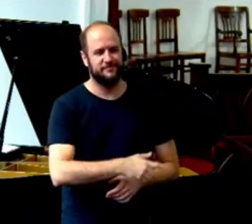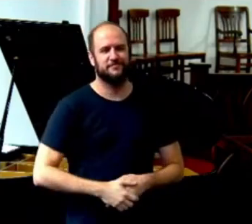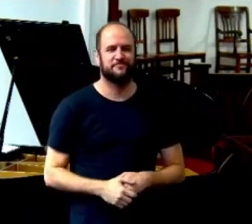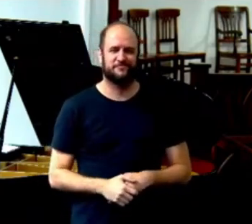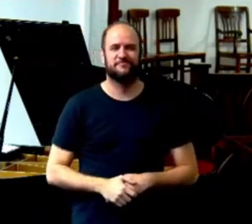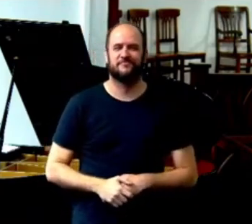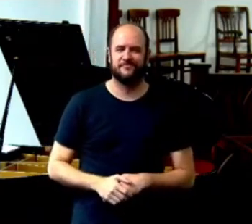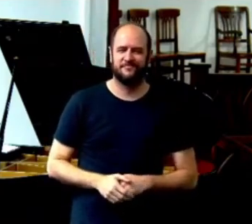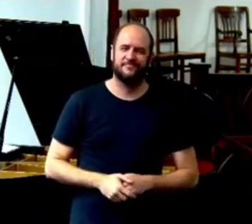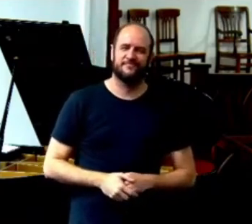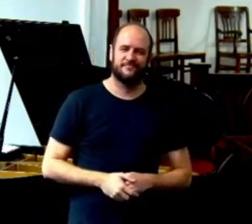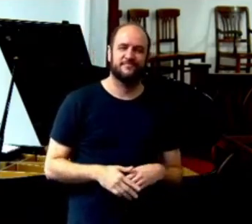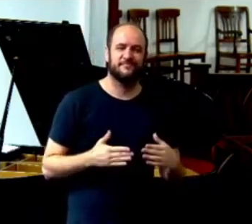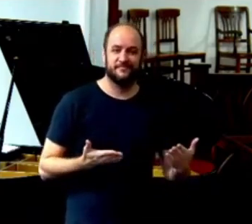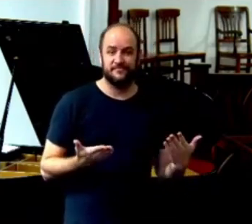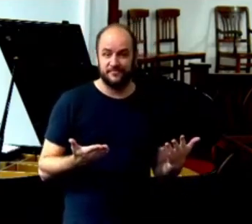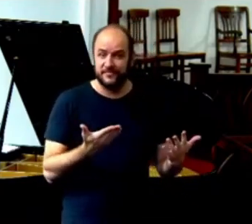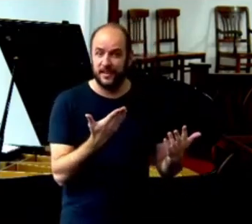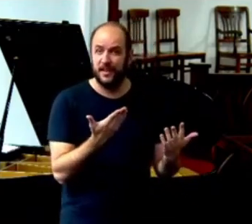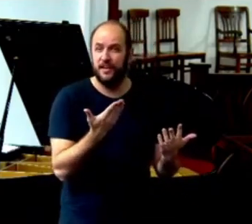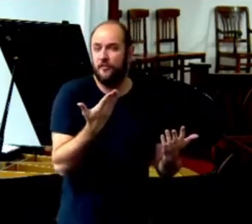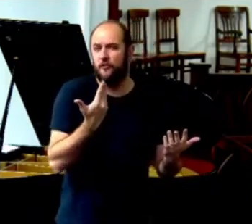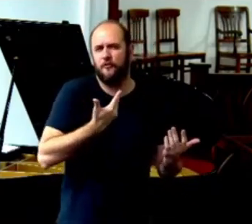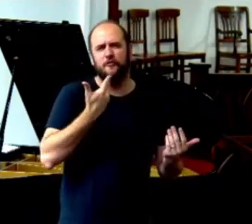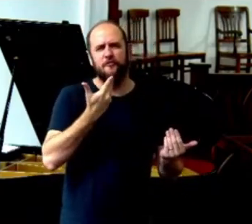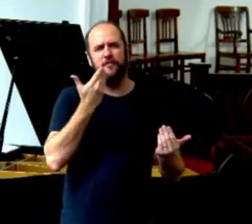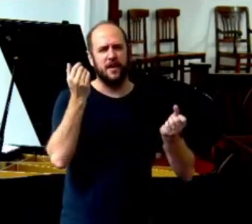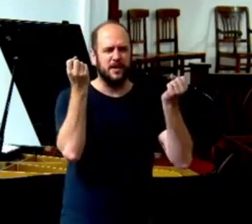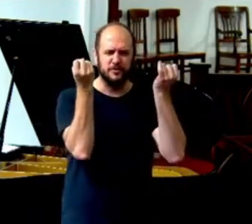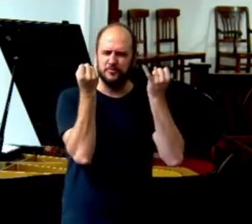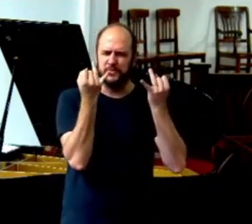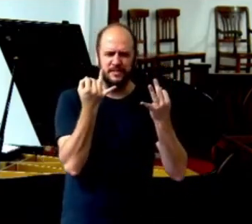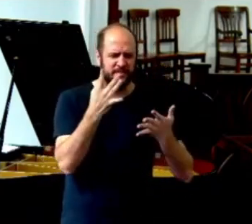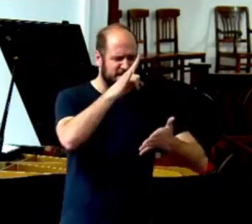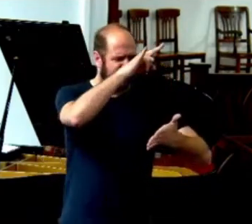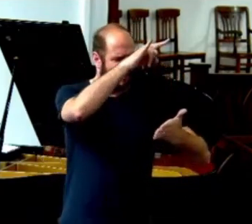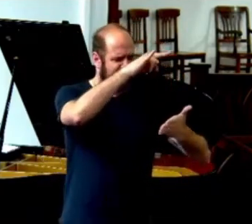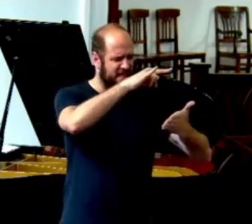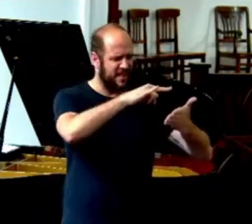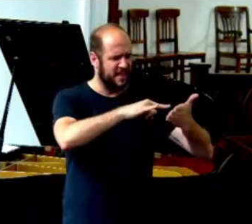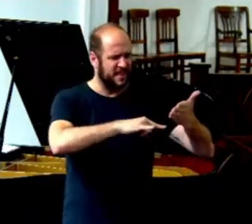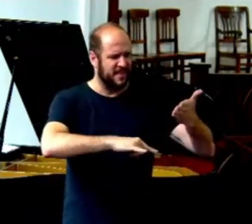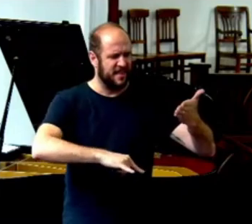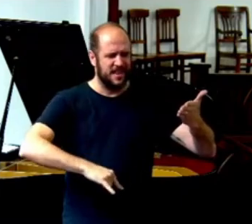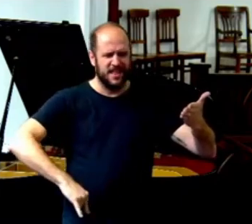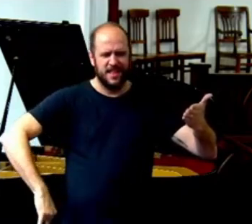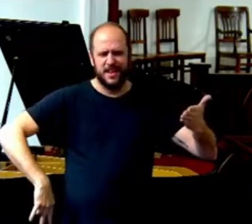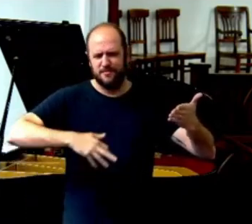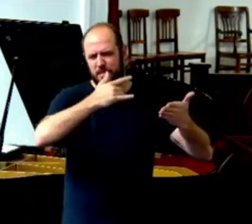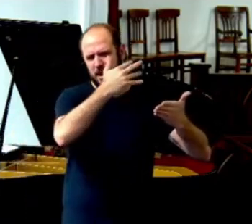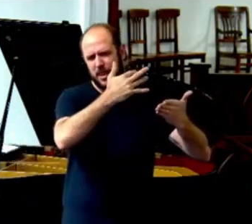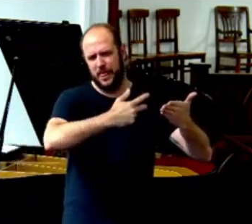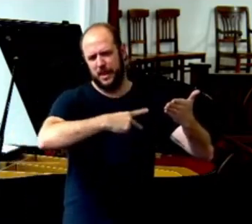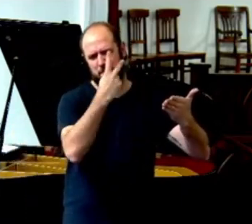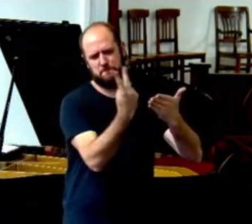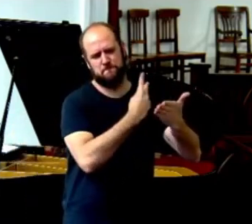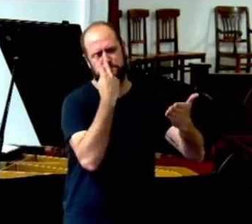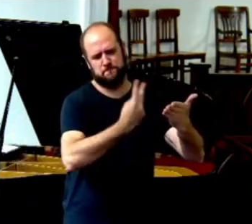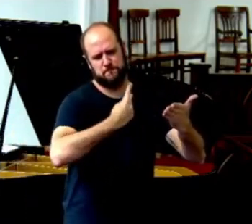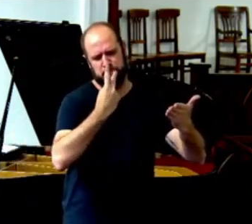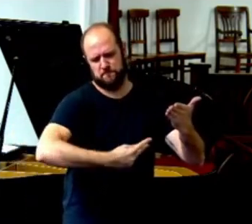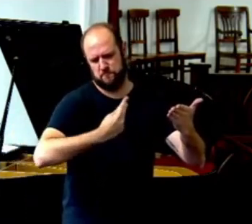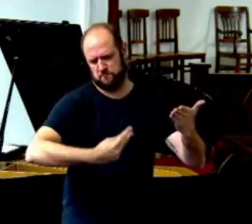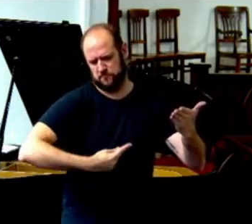E aí, habilidosos são em descrever uma lista longa de defeitos,